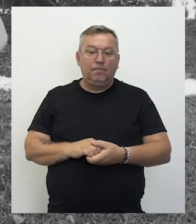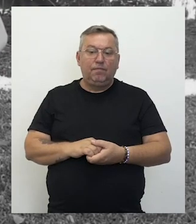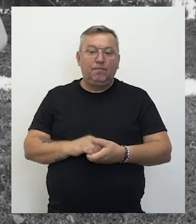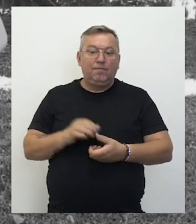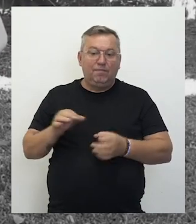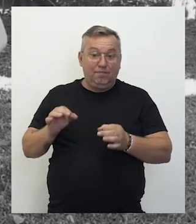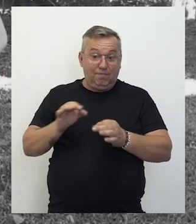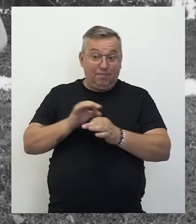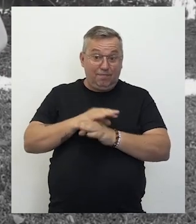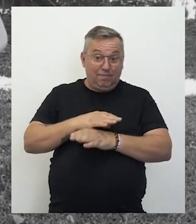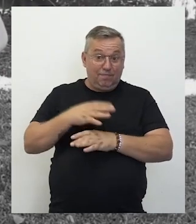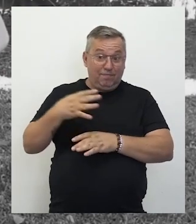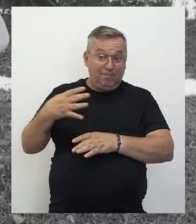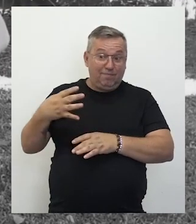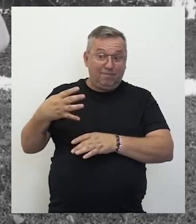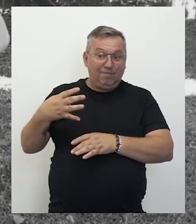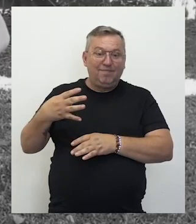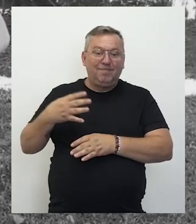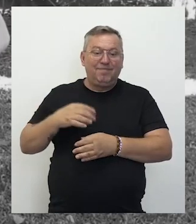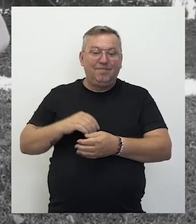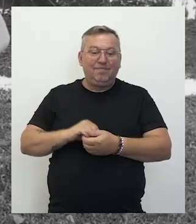Finalmente, número 4.